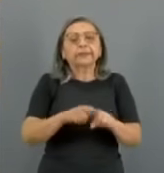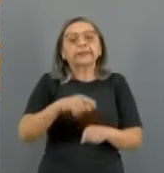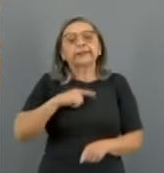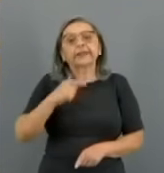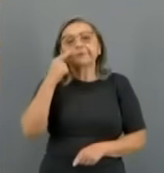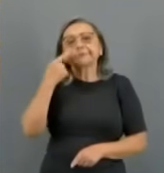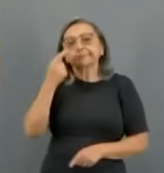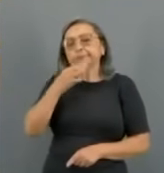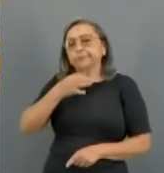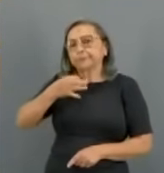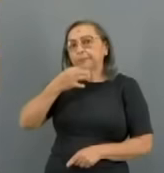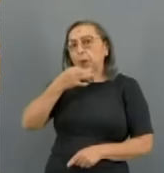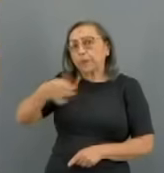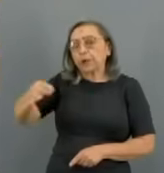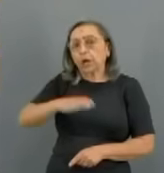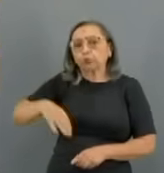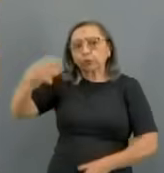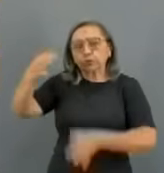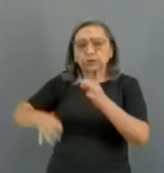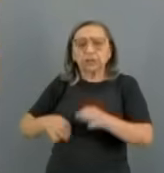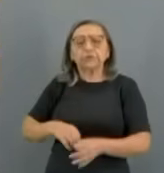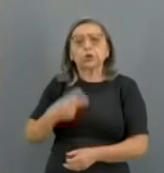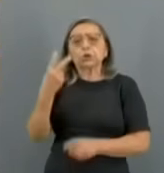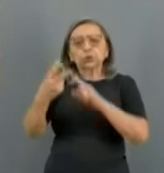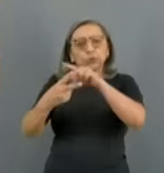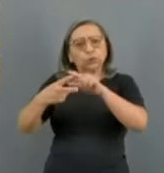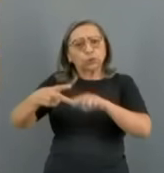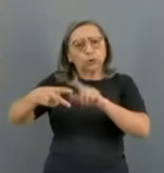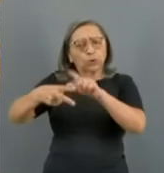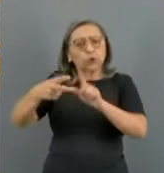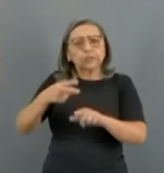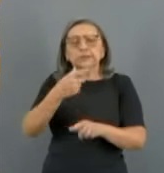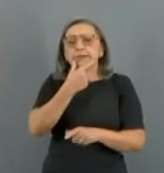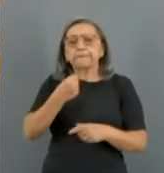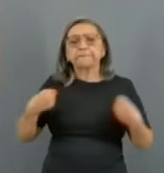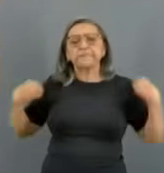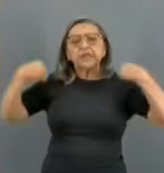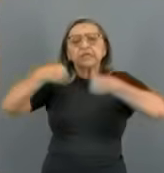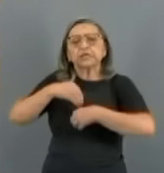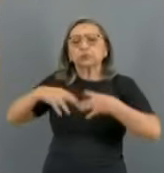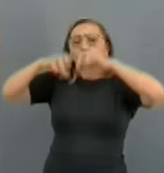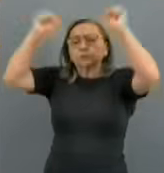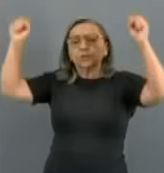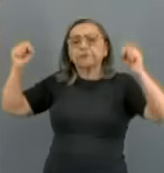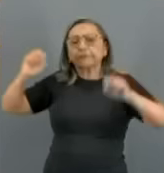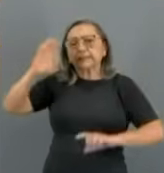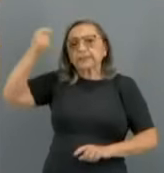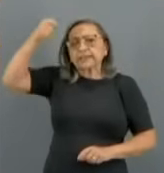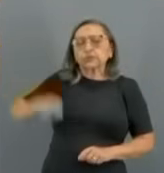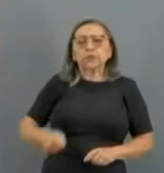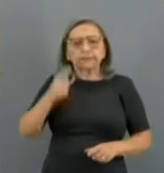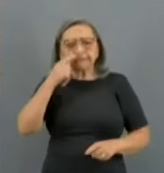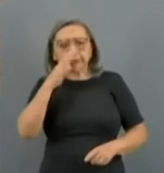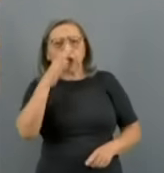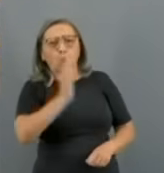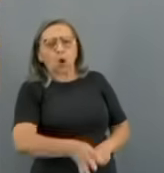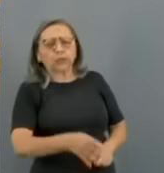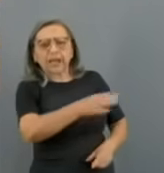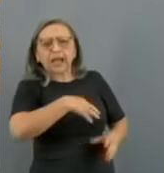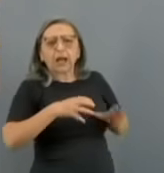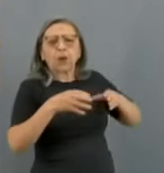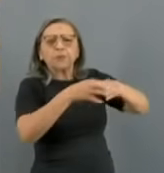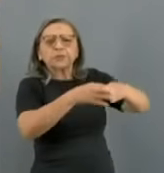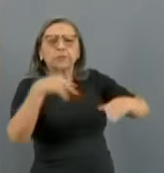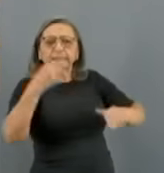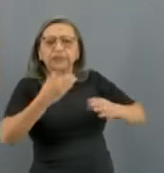jurídico, decisões de 2 ministros do Supremo Tribunal Federal que atentam contra as comissões parlamentares de